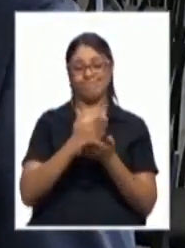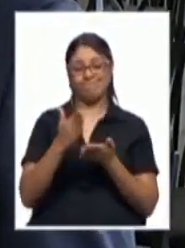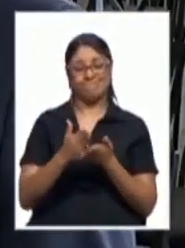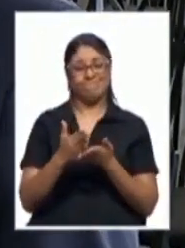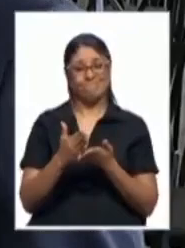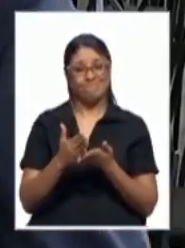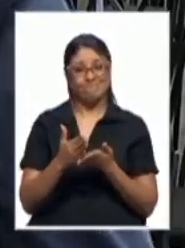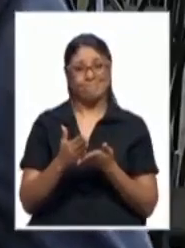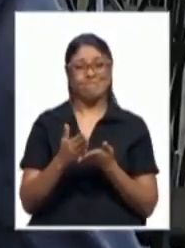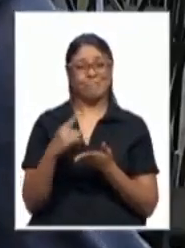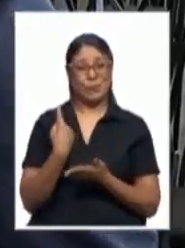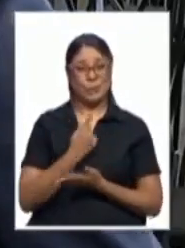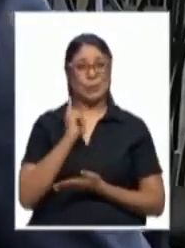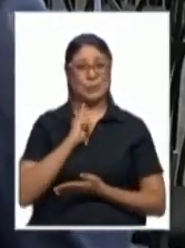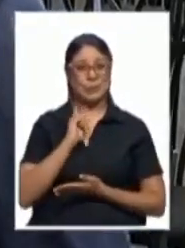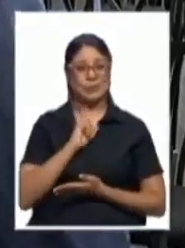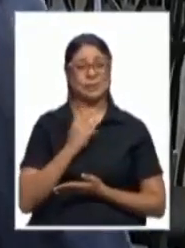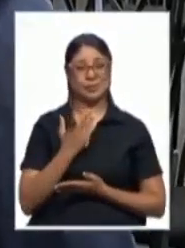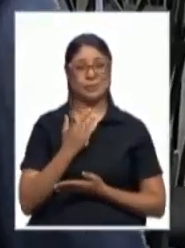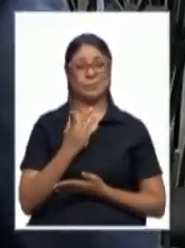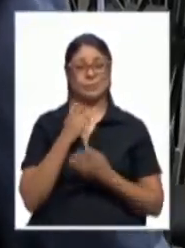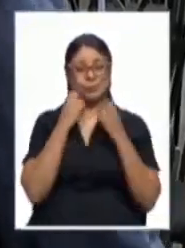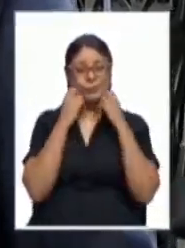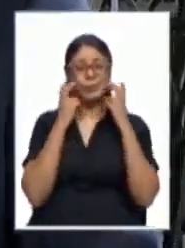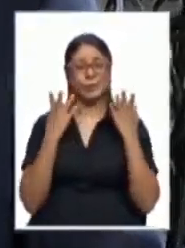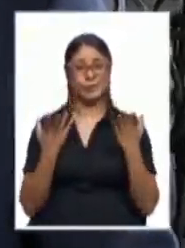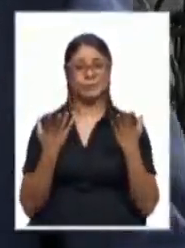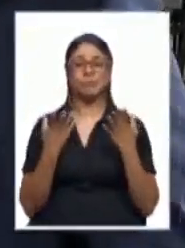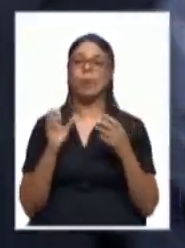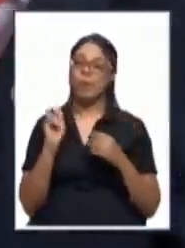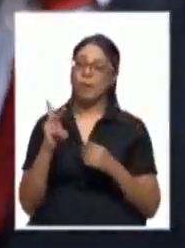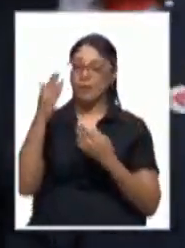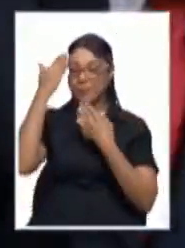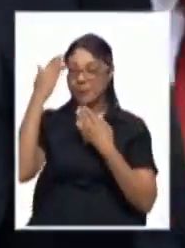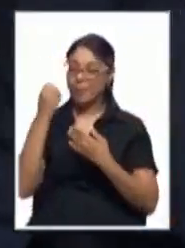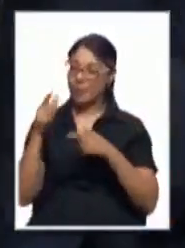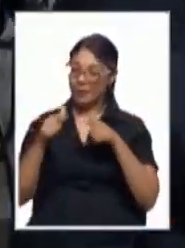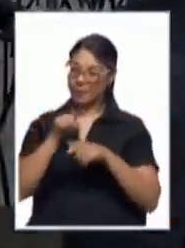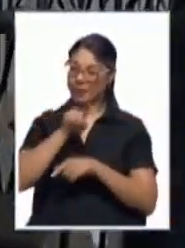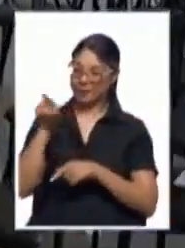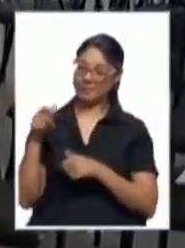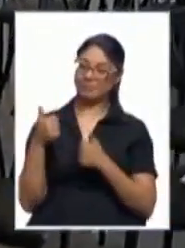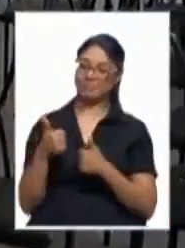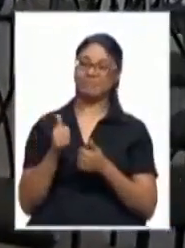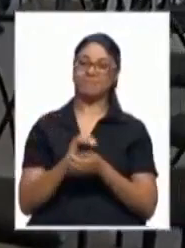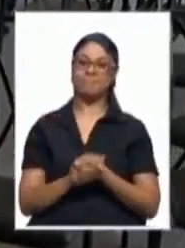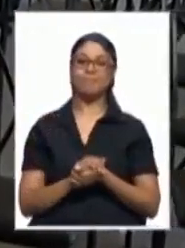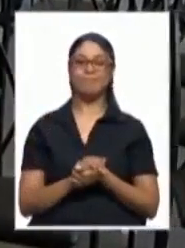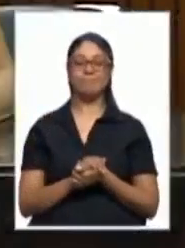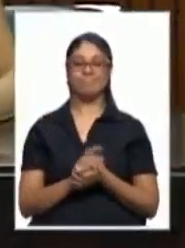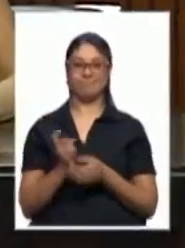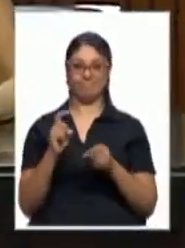gente mineiro é uma vergonha. Ok, muito obrigado. Bom trabalho para vocês lá, viu? Joanita.